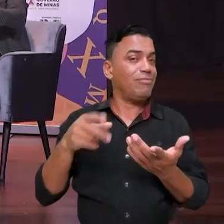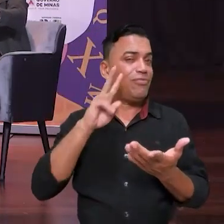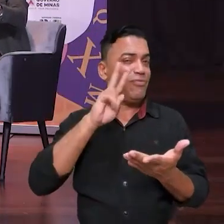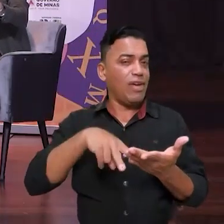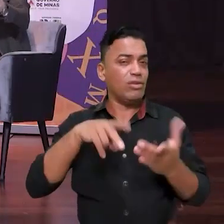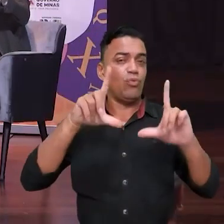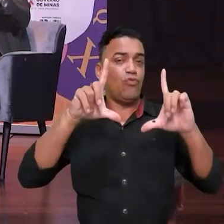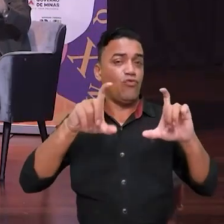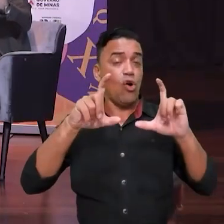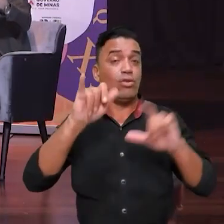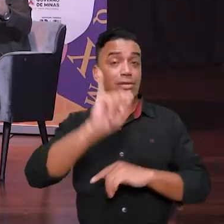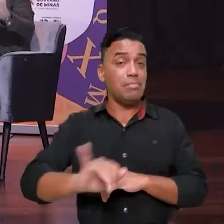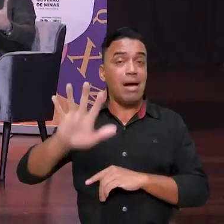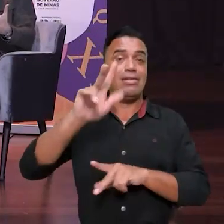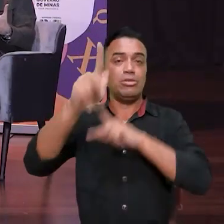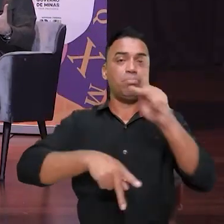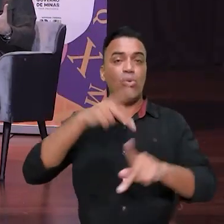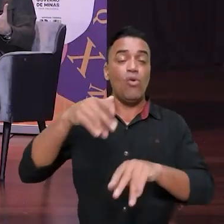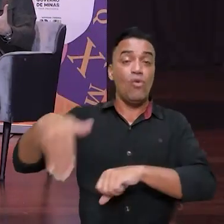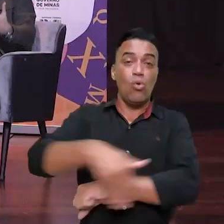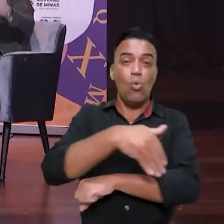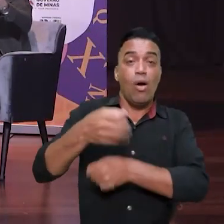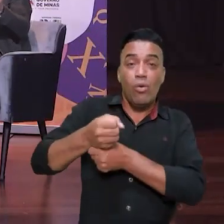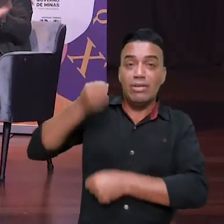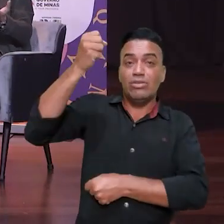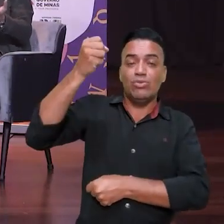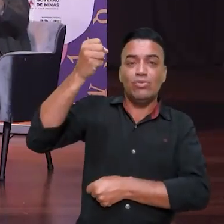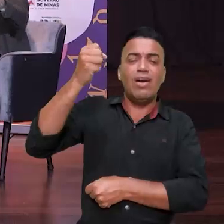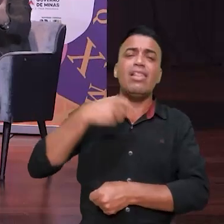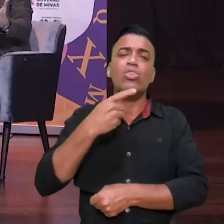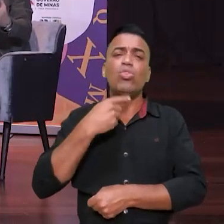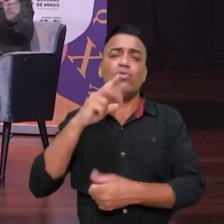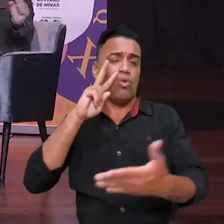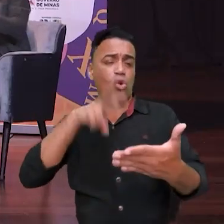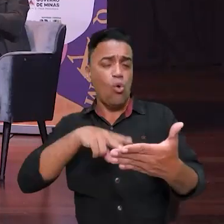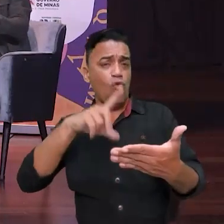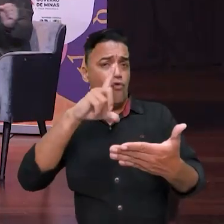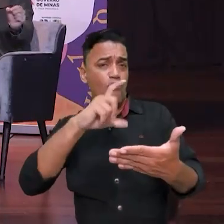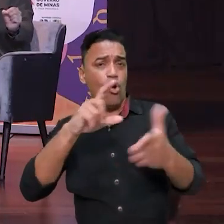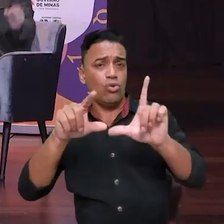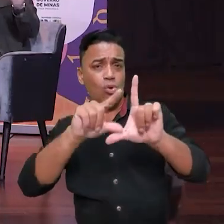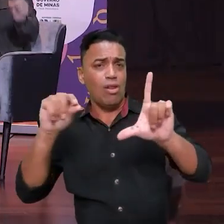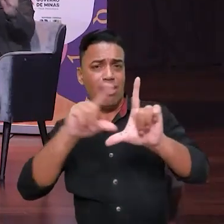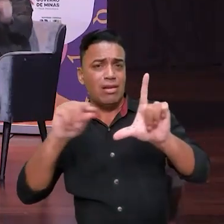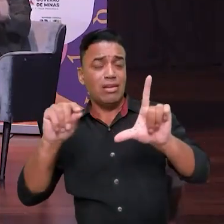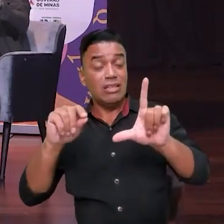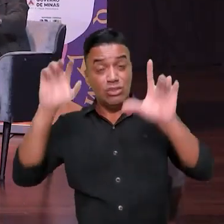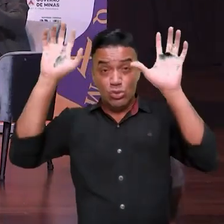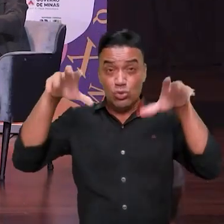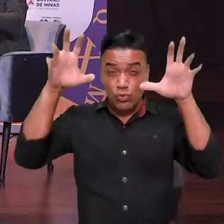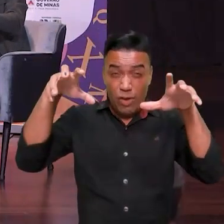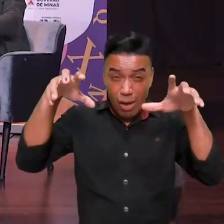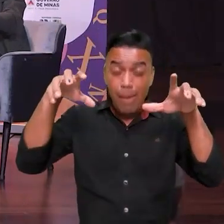vendo a foto, tinha a imagem do povo na rua de guarda-chuva. E ele não teve dúvida, ele olhou para a foto, para a legenda e escreveu: apesar de chover,